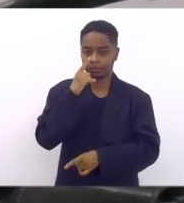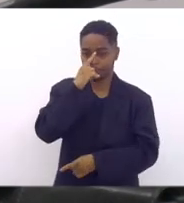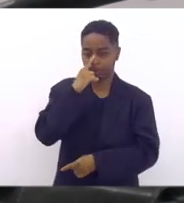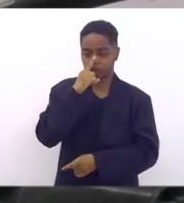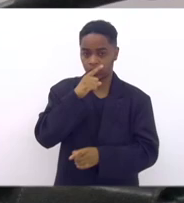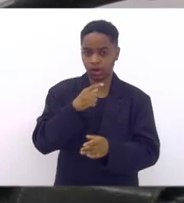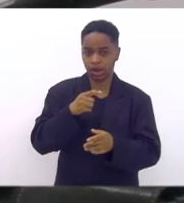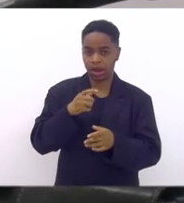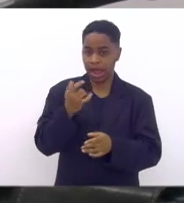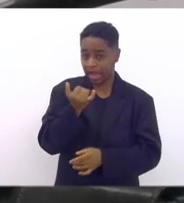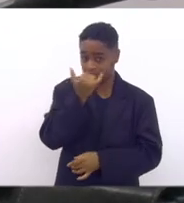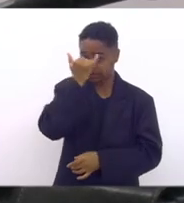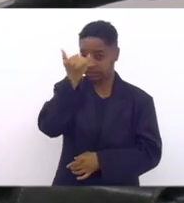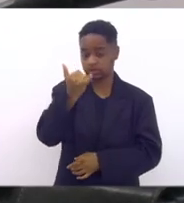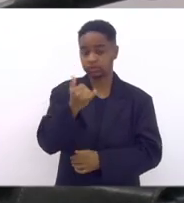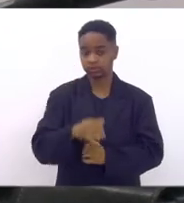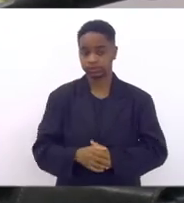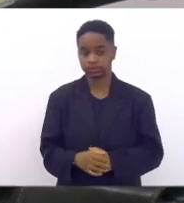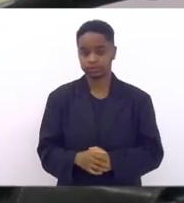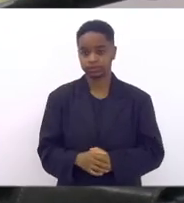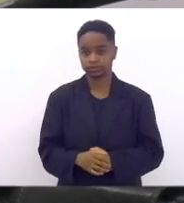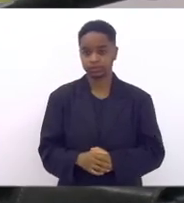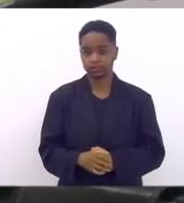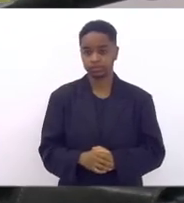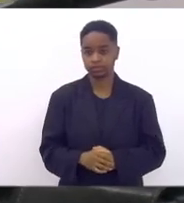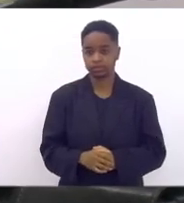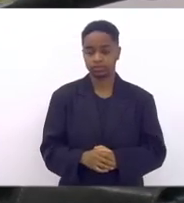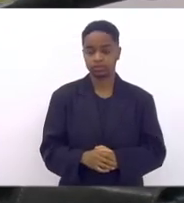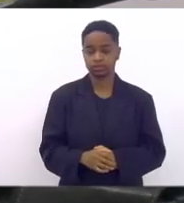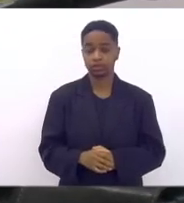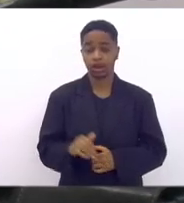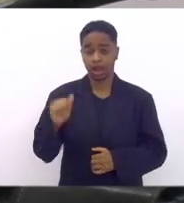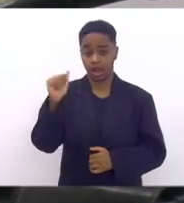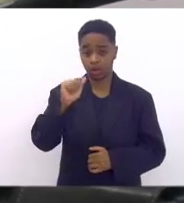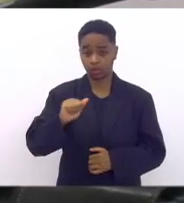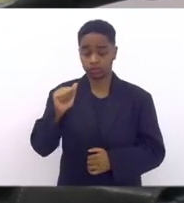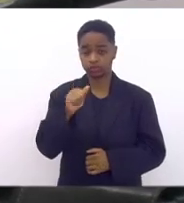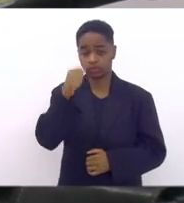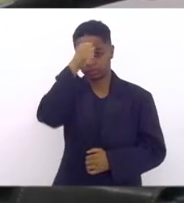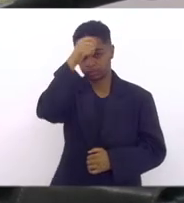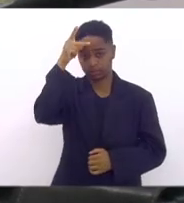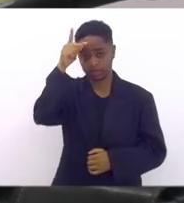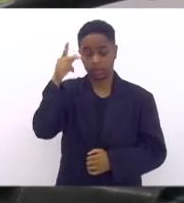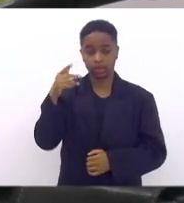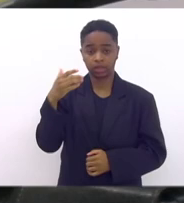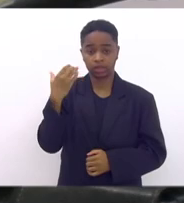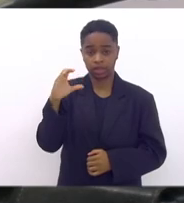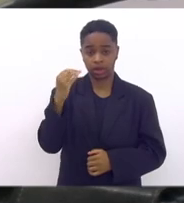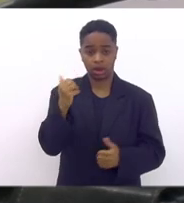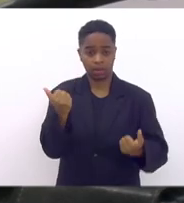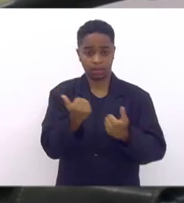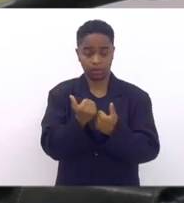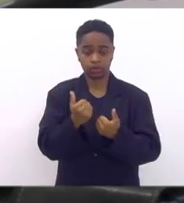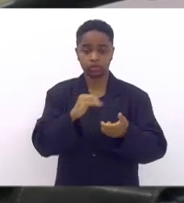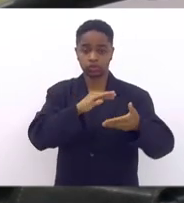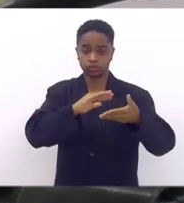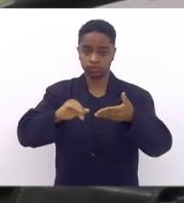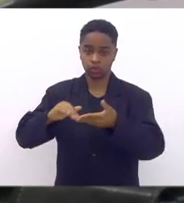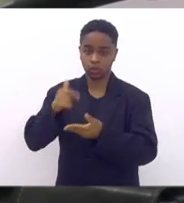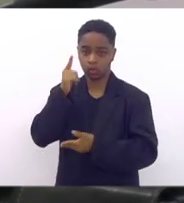manobras em agosto com apoio da prefeitura de Niterói seram retirados outras cinco embarcações